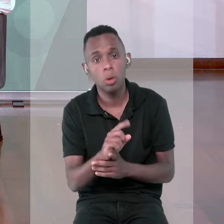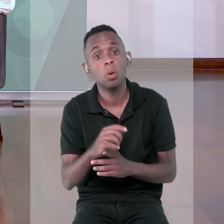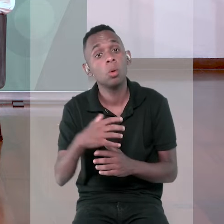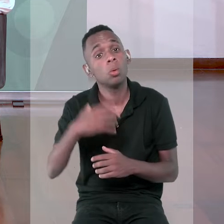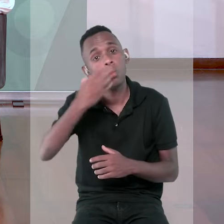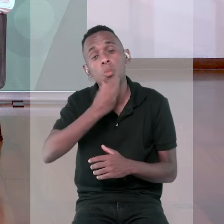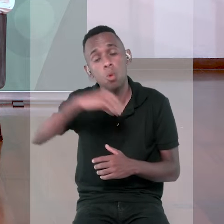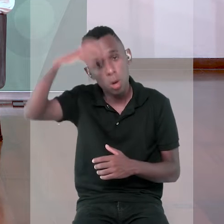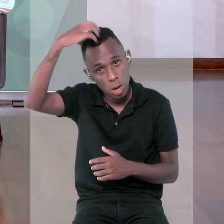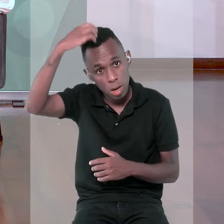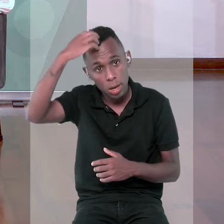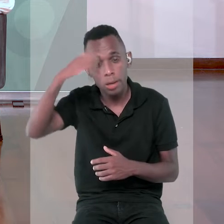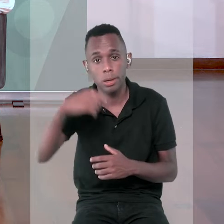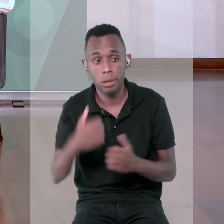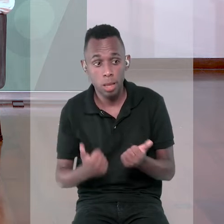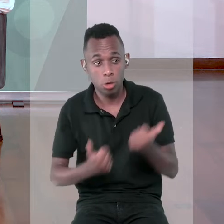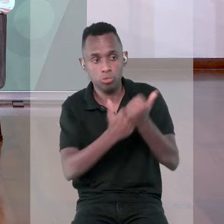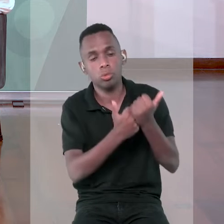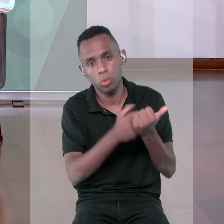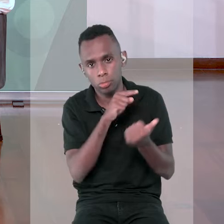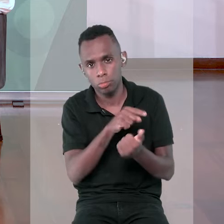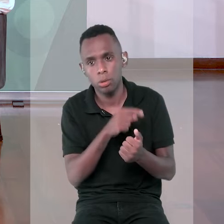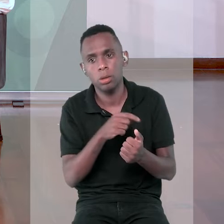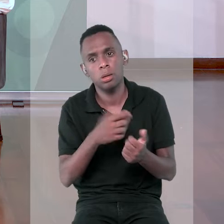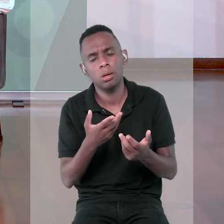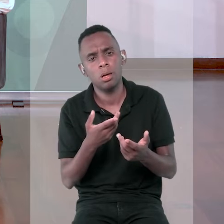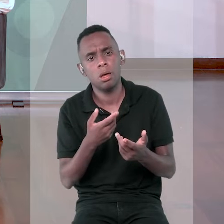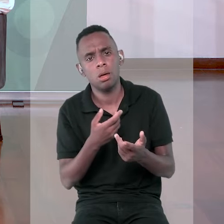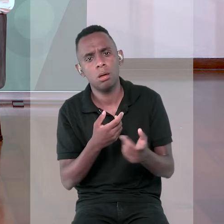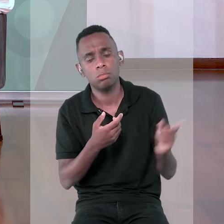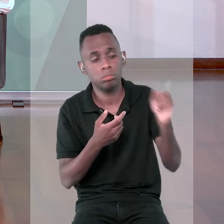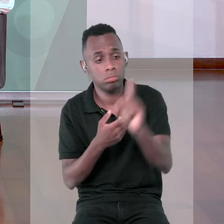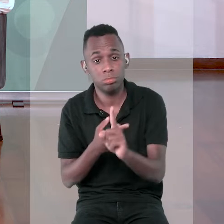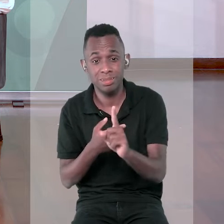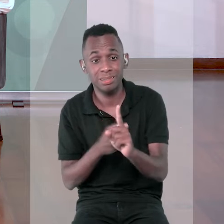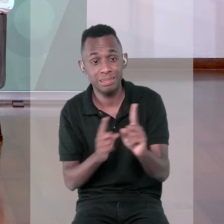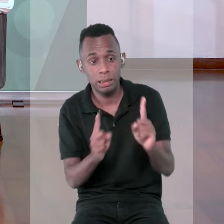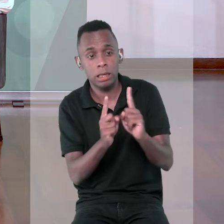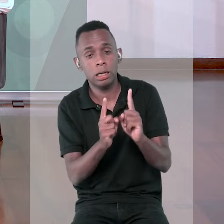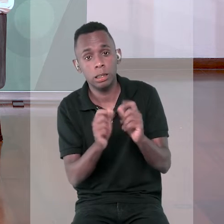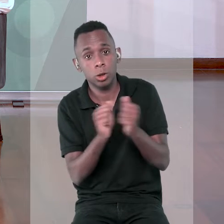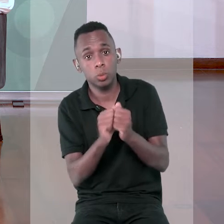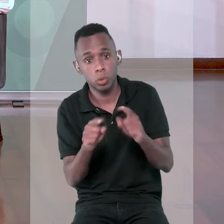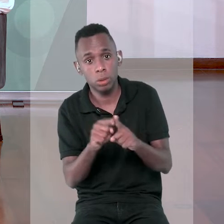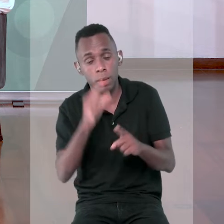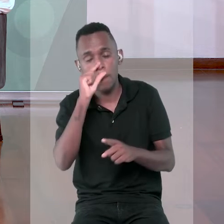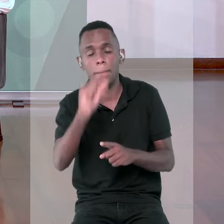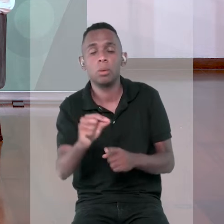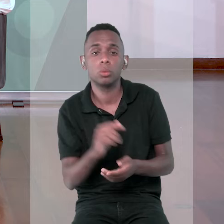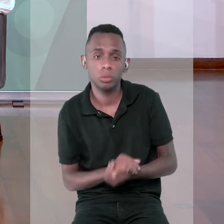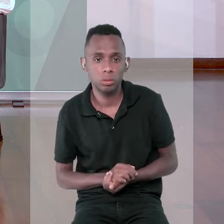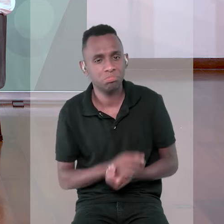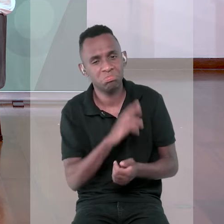que é o rei que ela ajudou, como ela tinha sido condenada, a imagem dele estava associada a uma suposta bruxa, né?